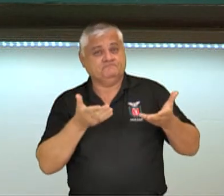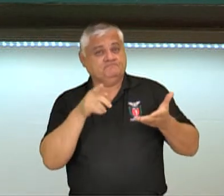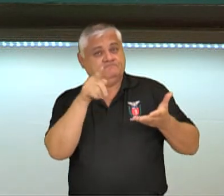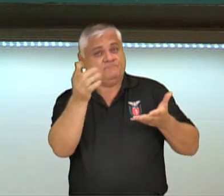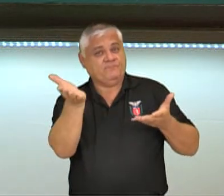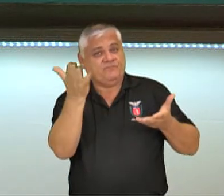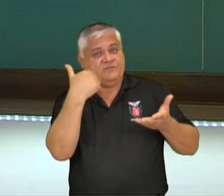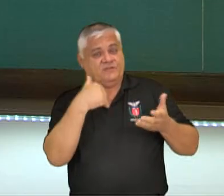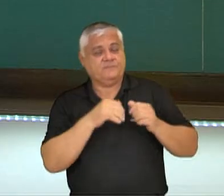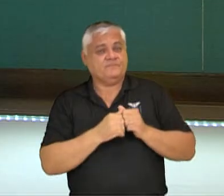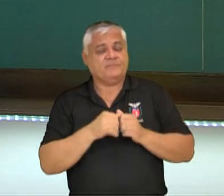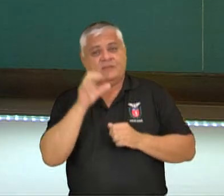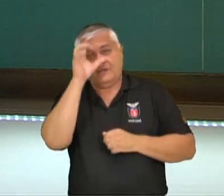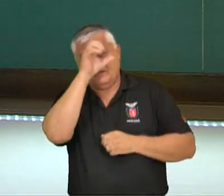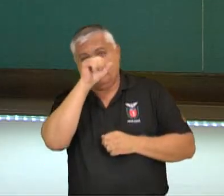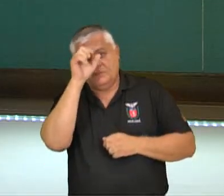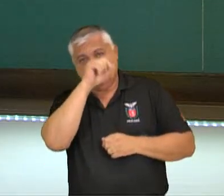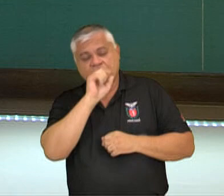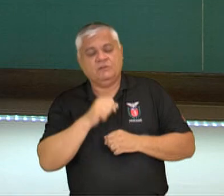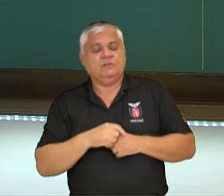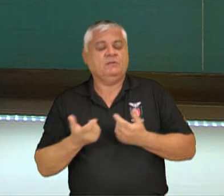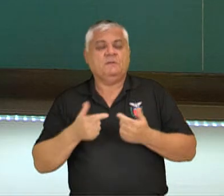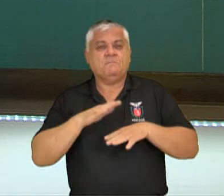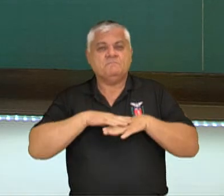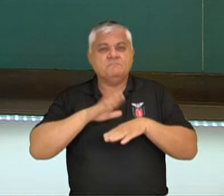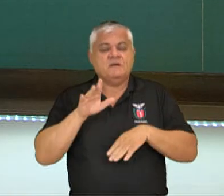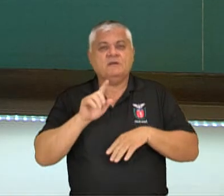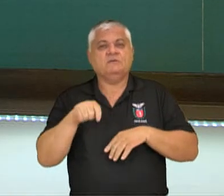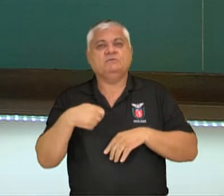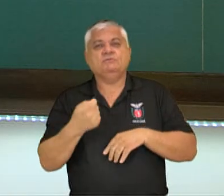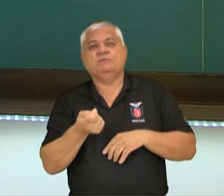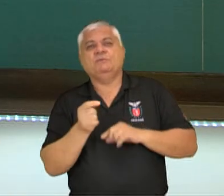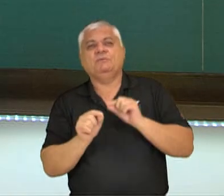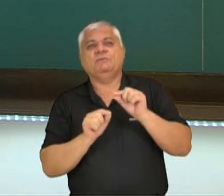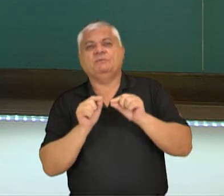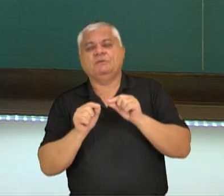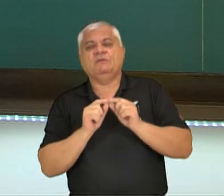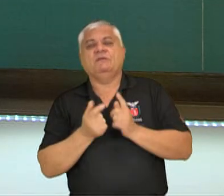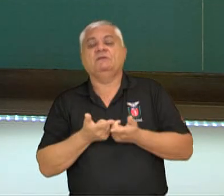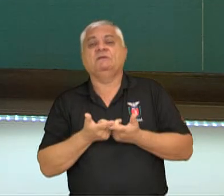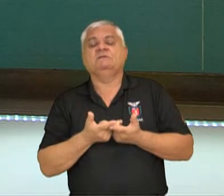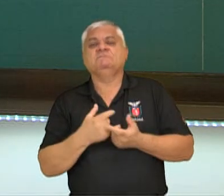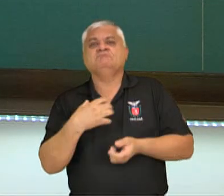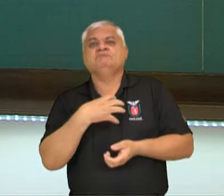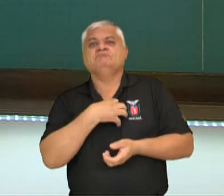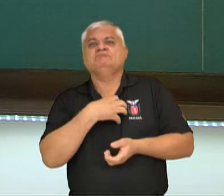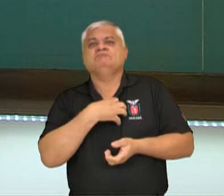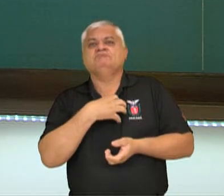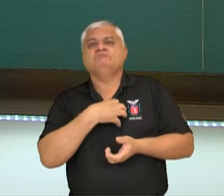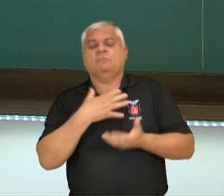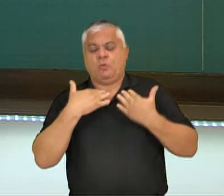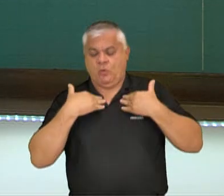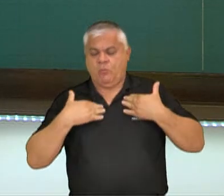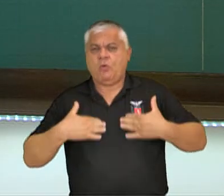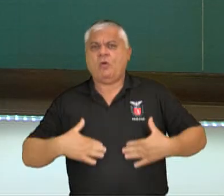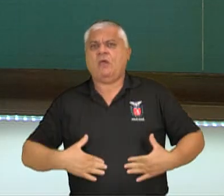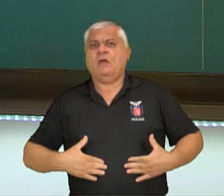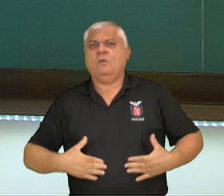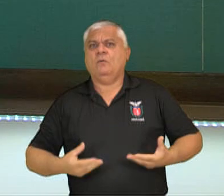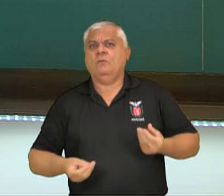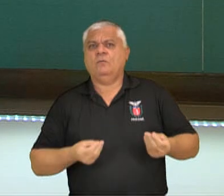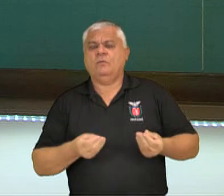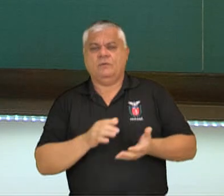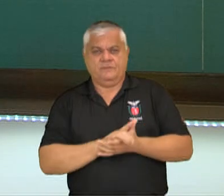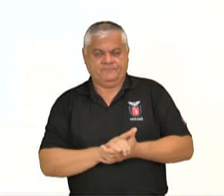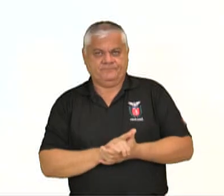vem comigo aqui, vamos aprender um pouquinho mais sobre as sensações corporais.